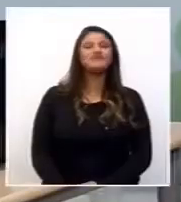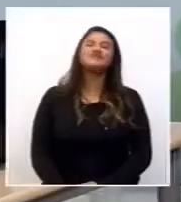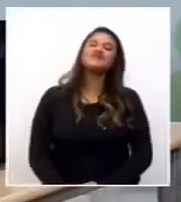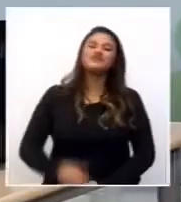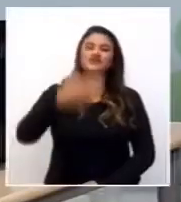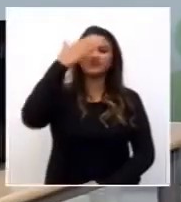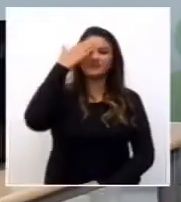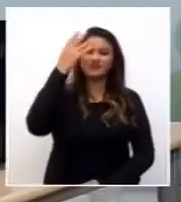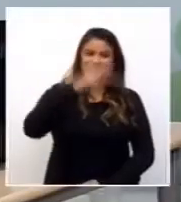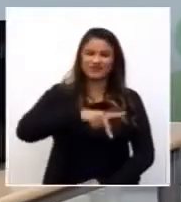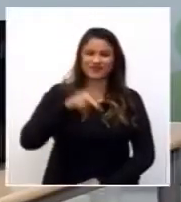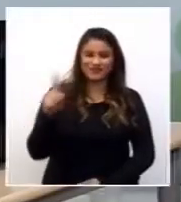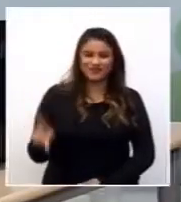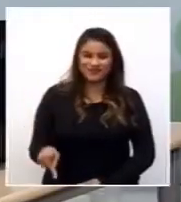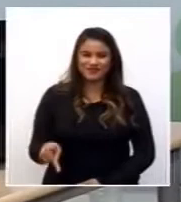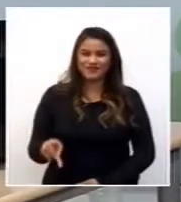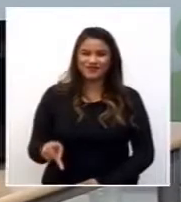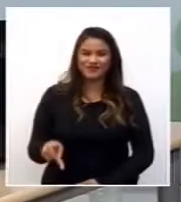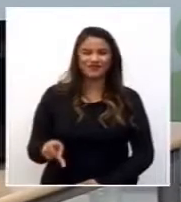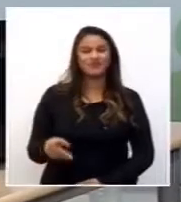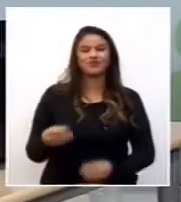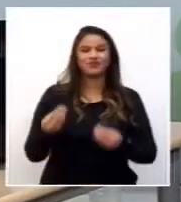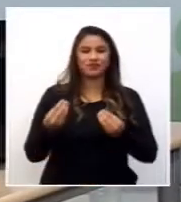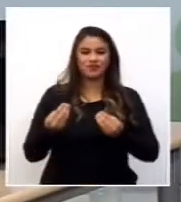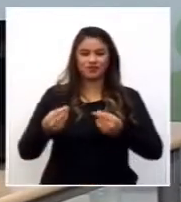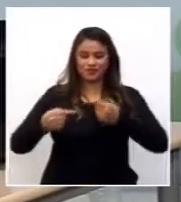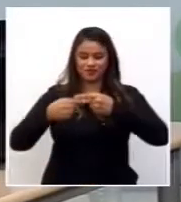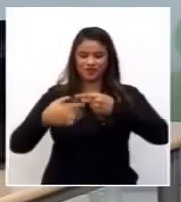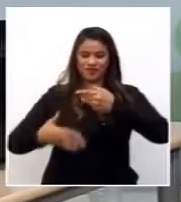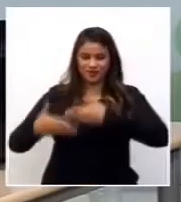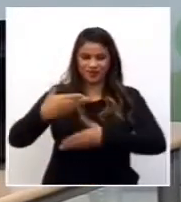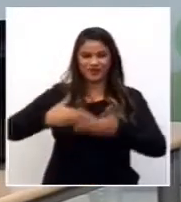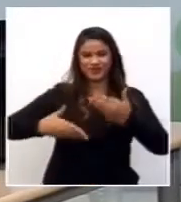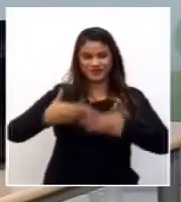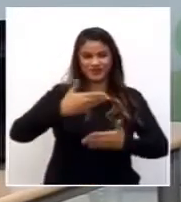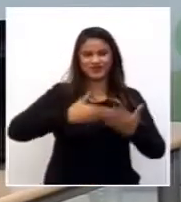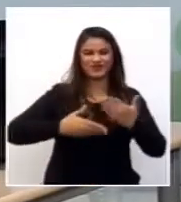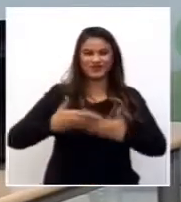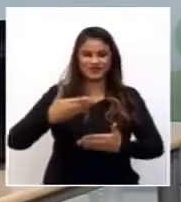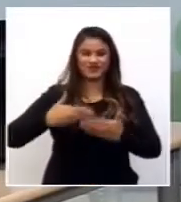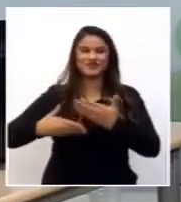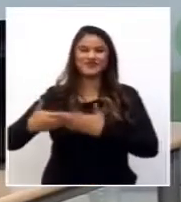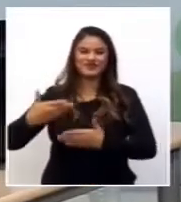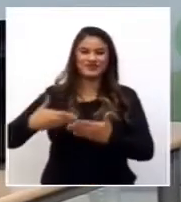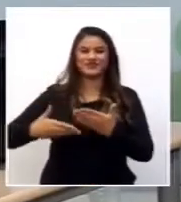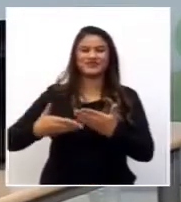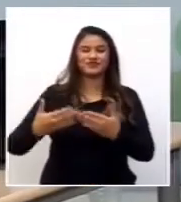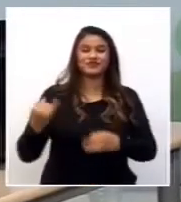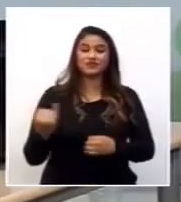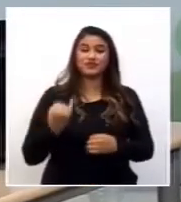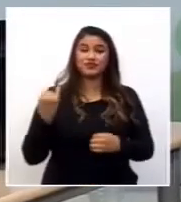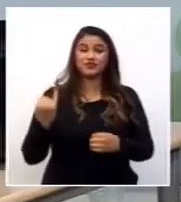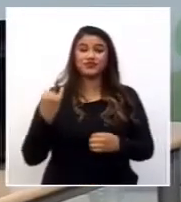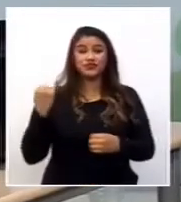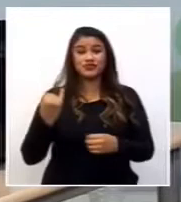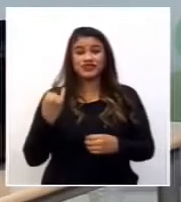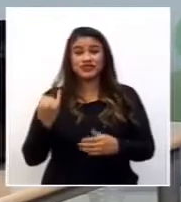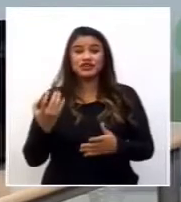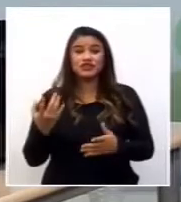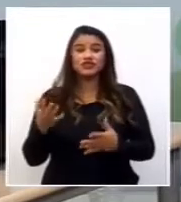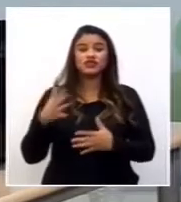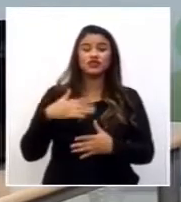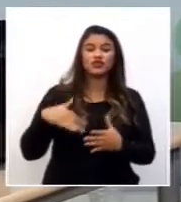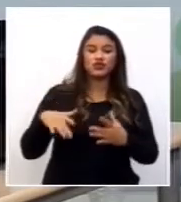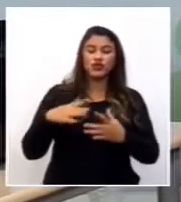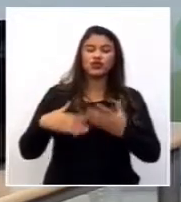Obrigado, professores, por contribuir no chat com as considerações, né? É importante essa participação de